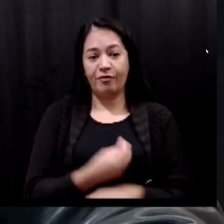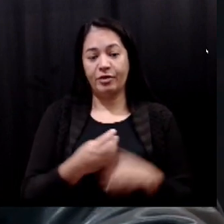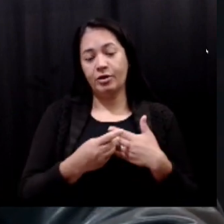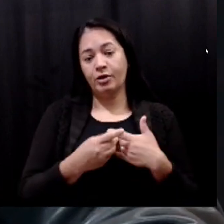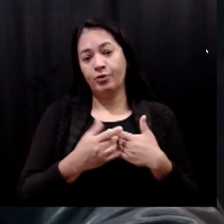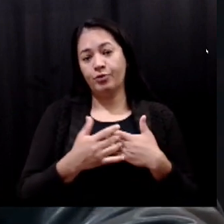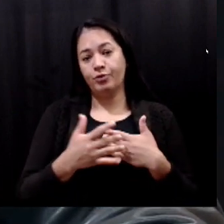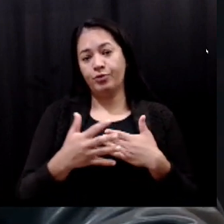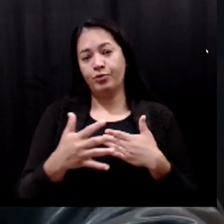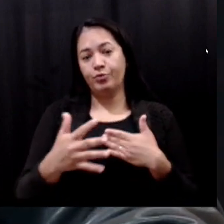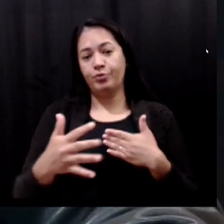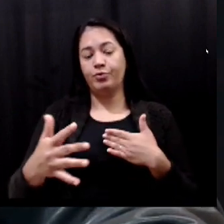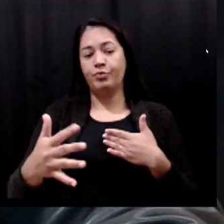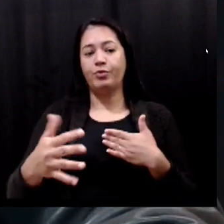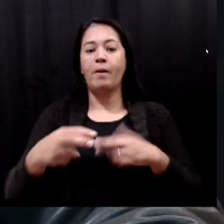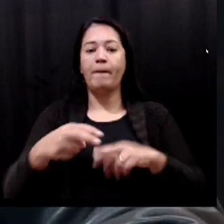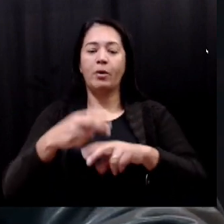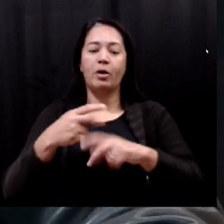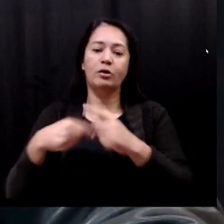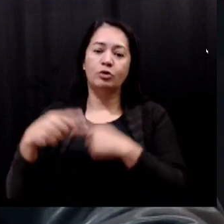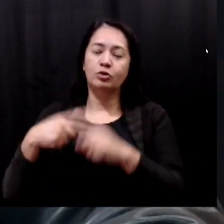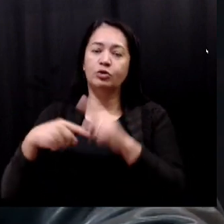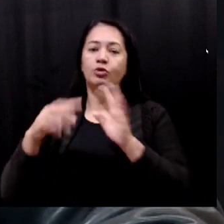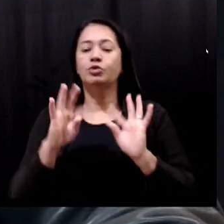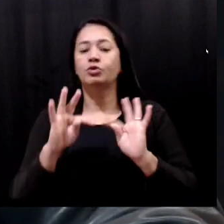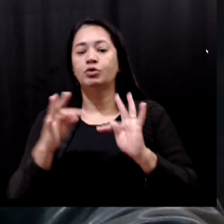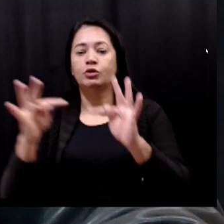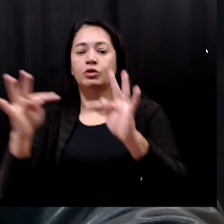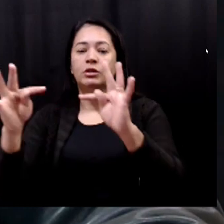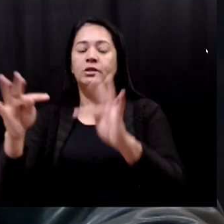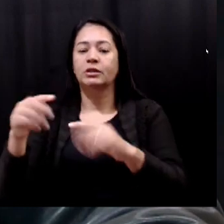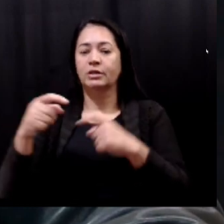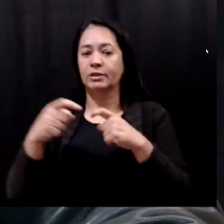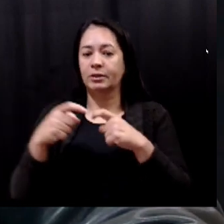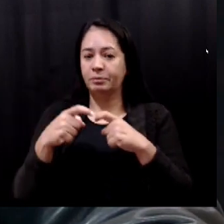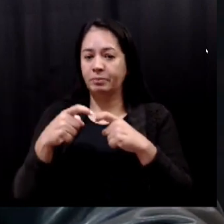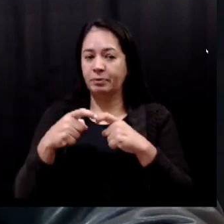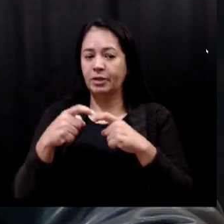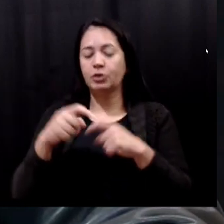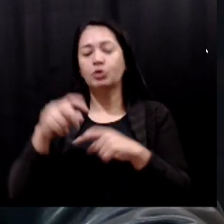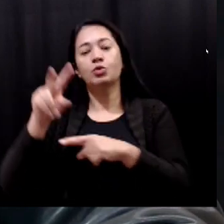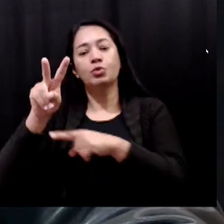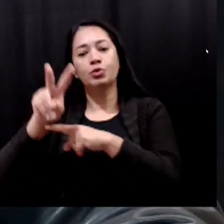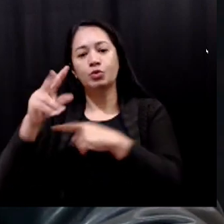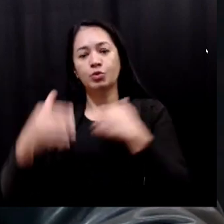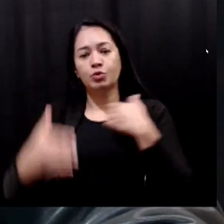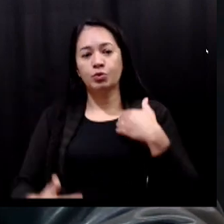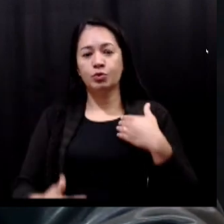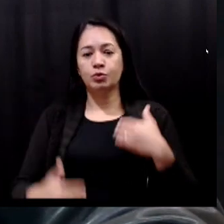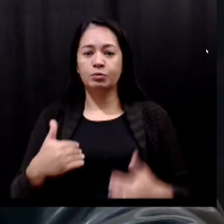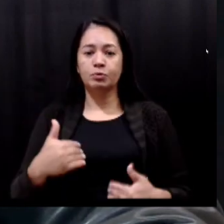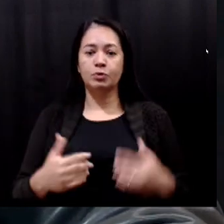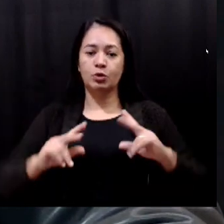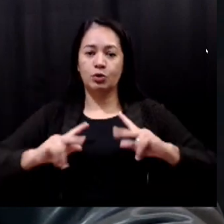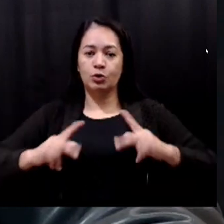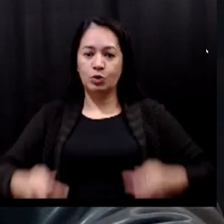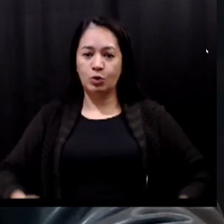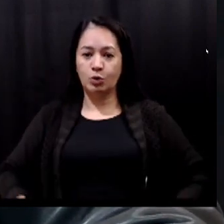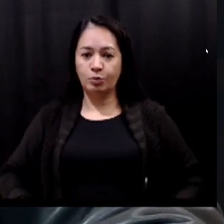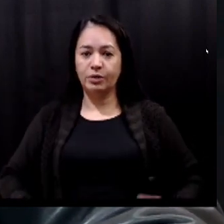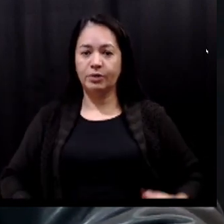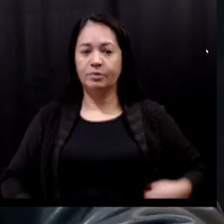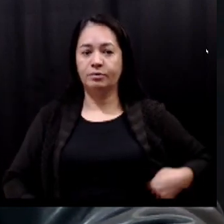graças aos avanços tecnológicos da medicina, dos cuidados com o ser humano, né? Mas a